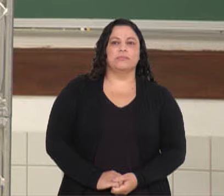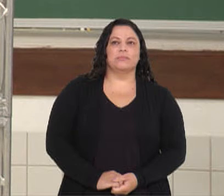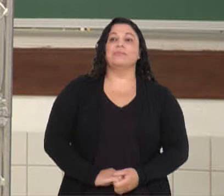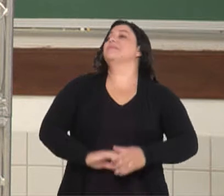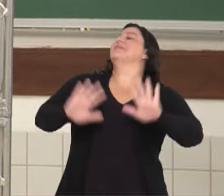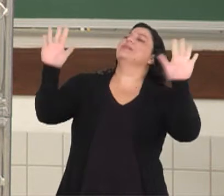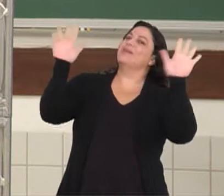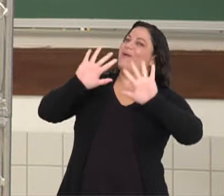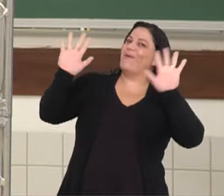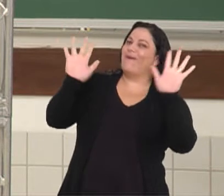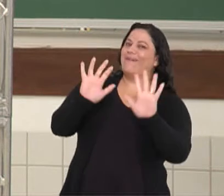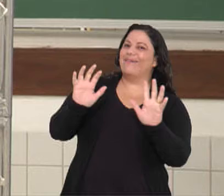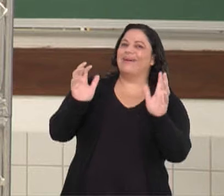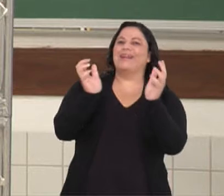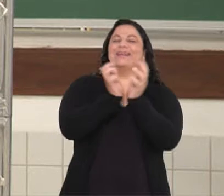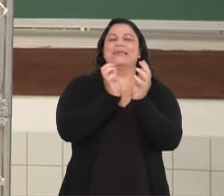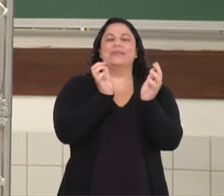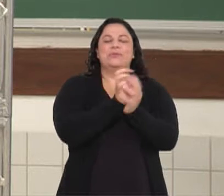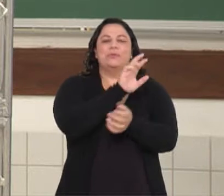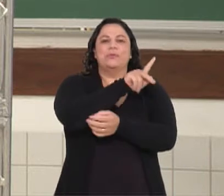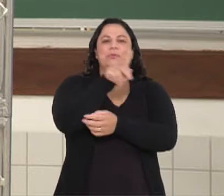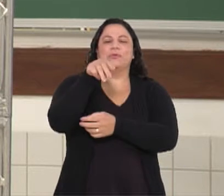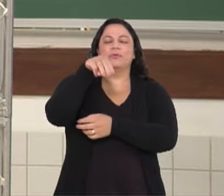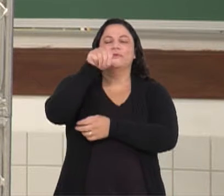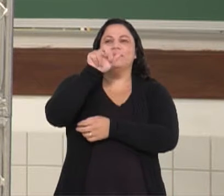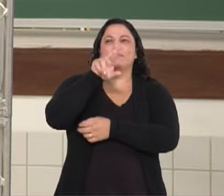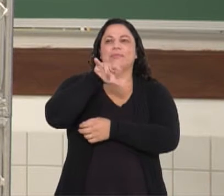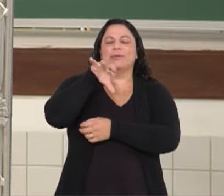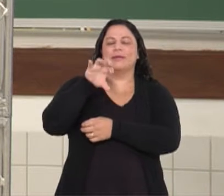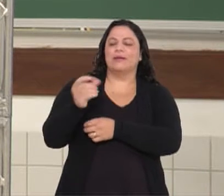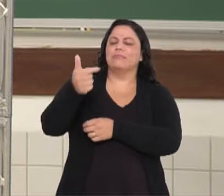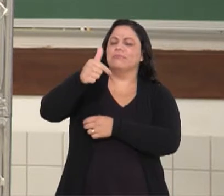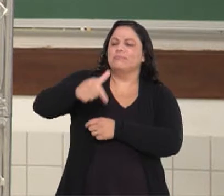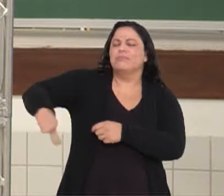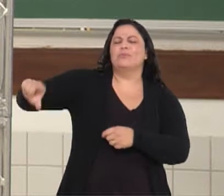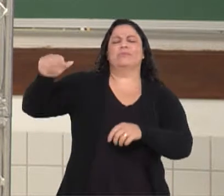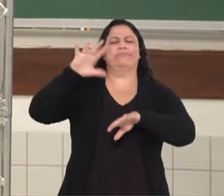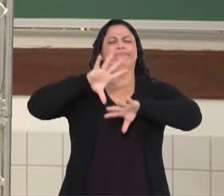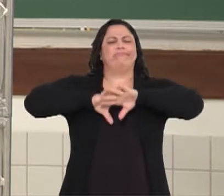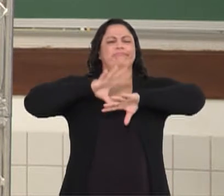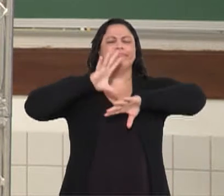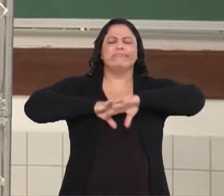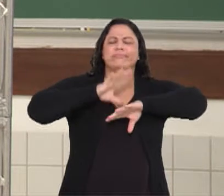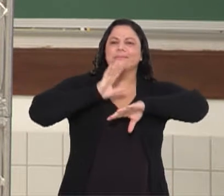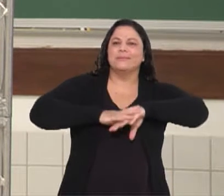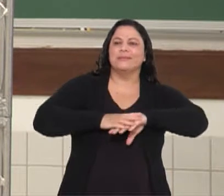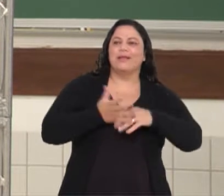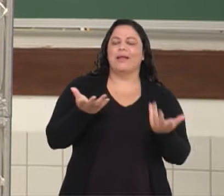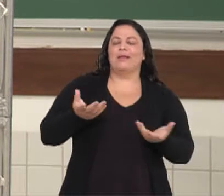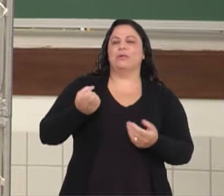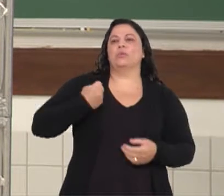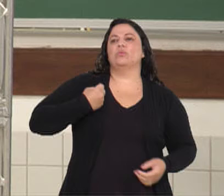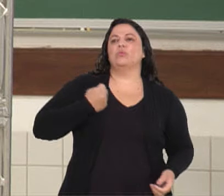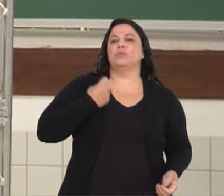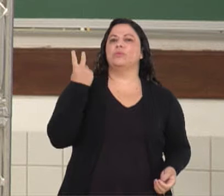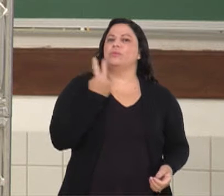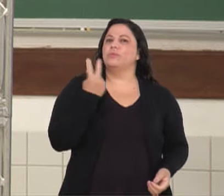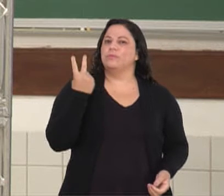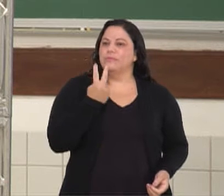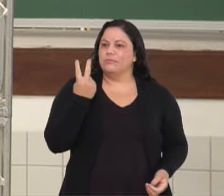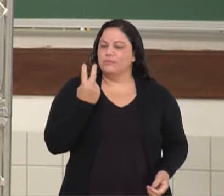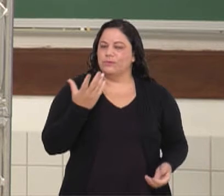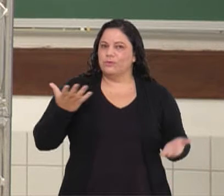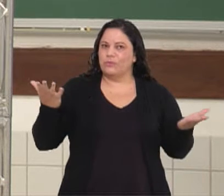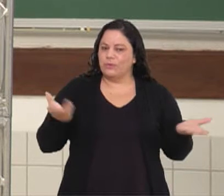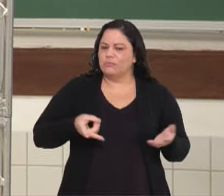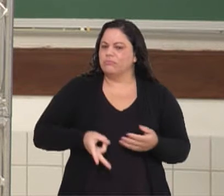Olá, turma! Professor Márcio aqui novamente, com mais uma aula de matemática. Agora a aula de número 22. Nós vamos